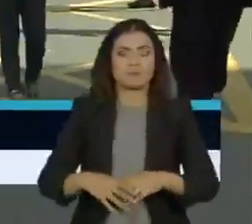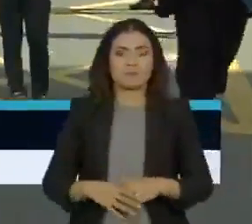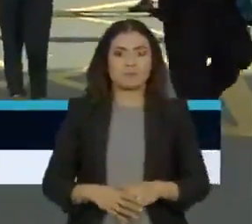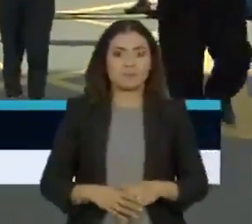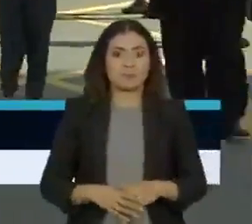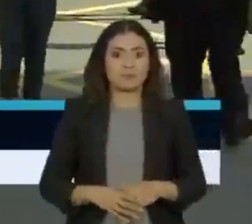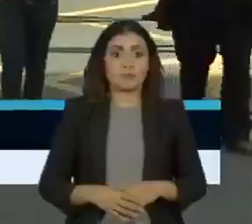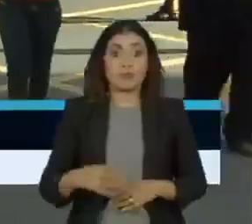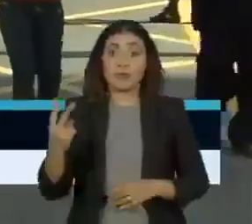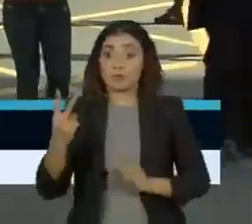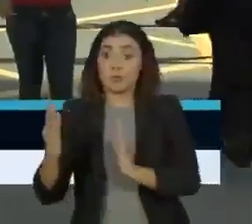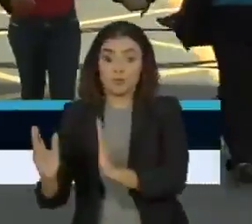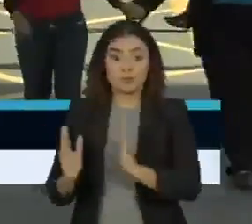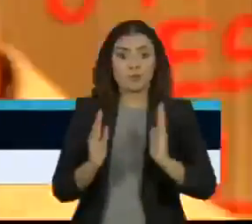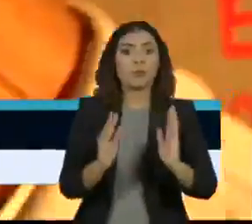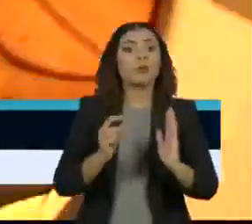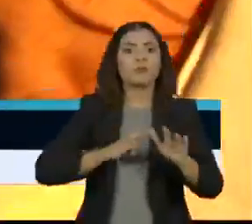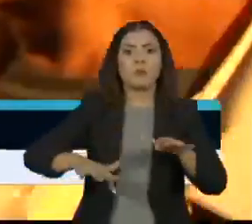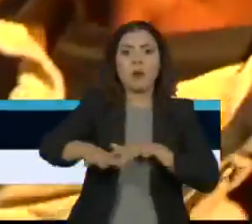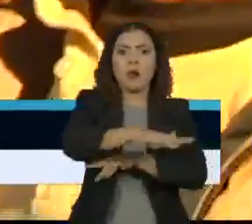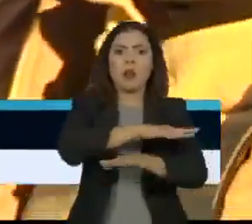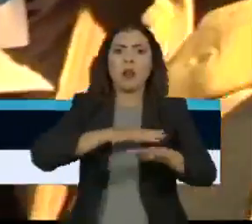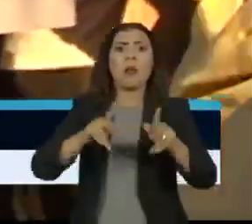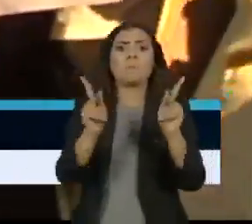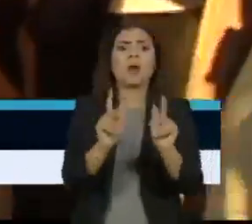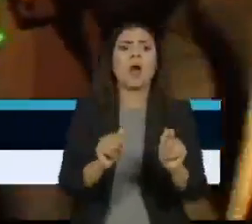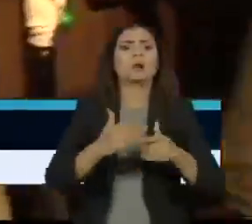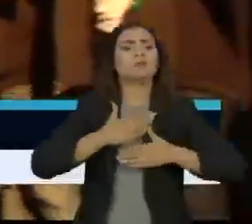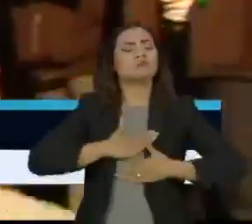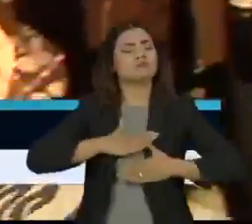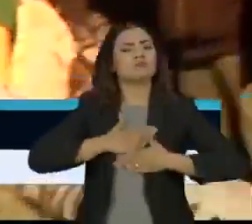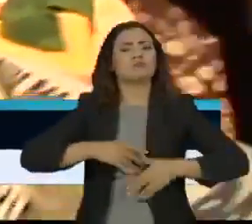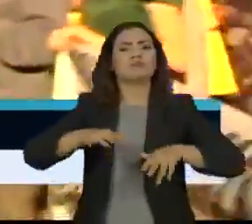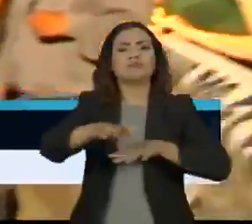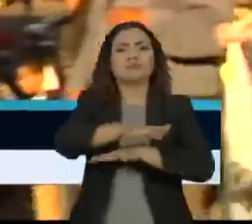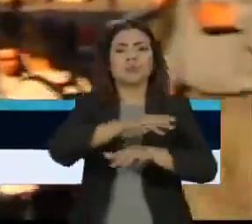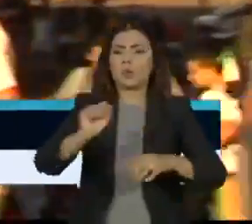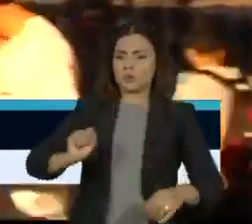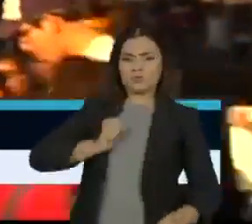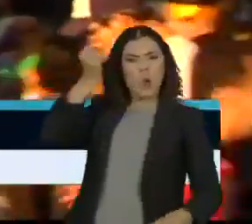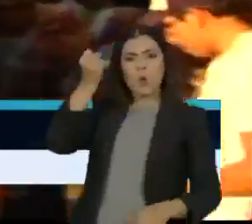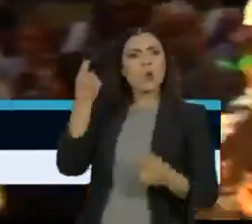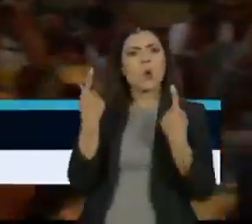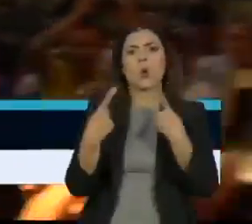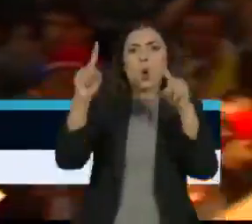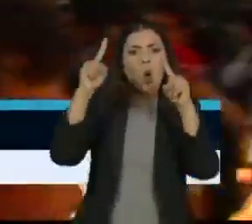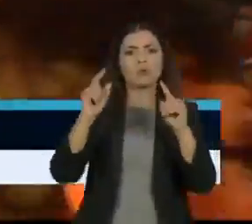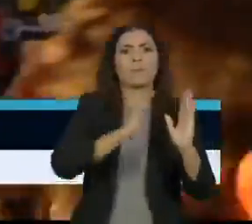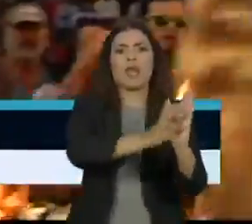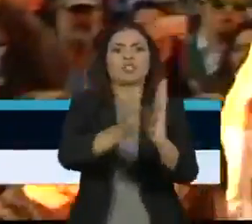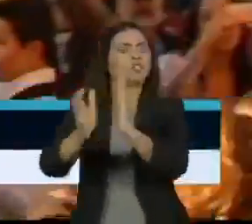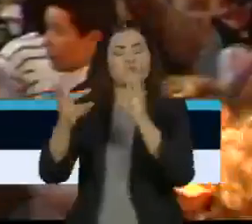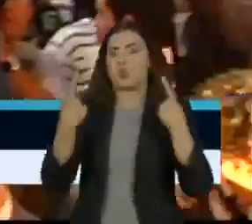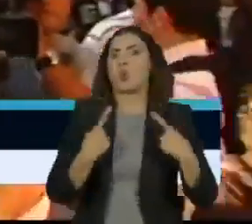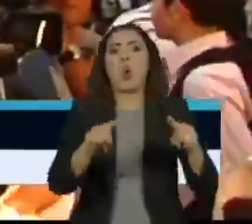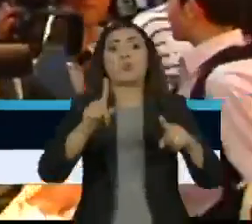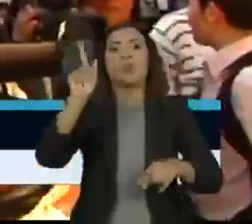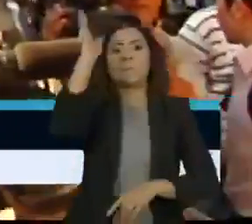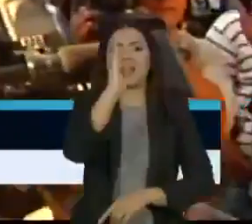A segunda fase foi marcada por manifestações pacíficas e pelo repúdio à presença de bandeiras de partidos políticos.